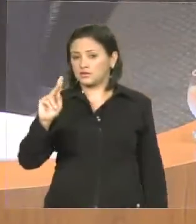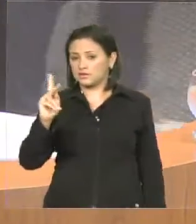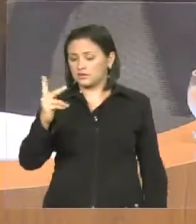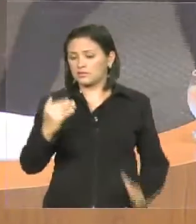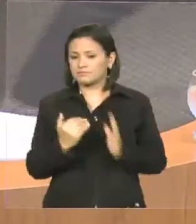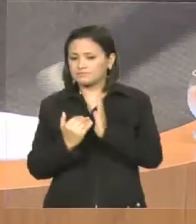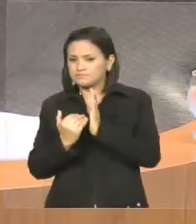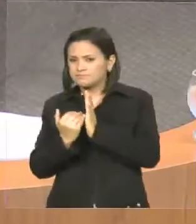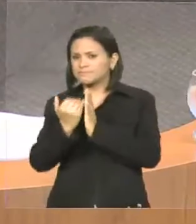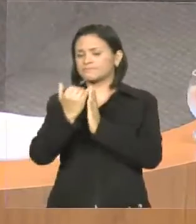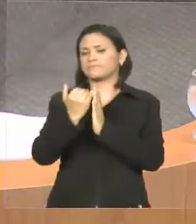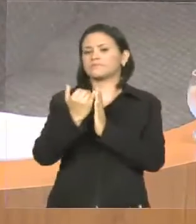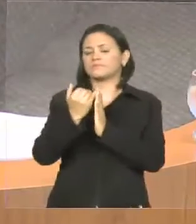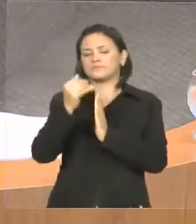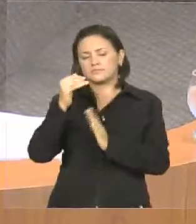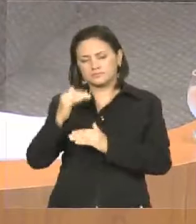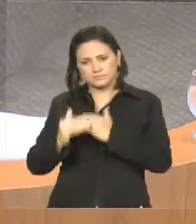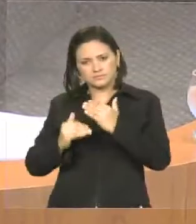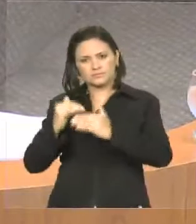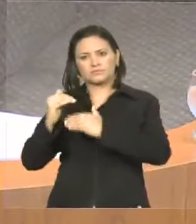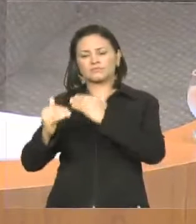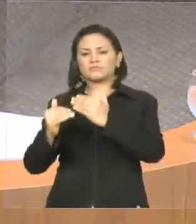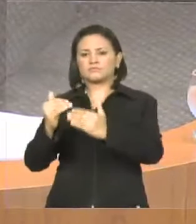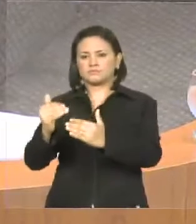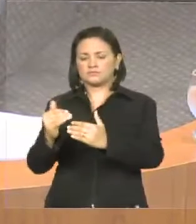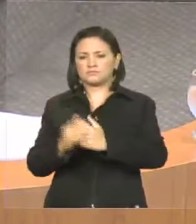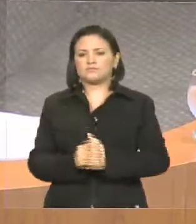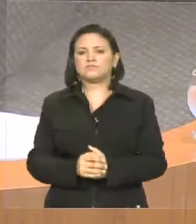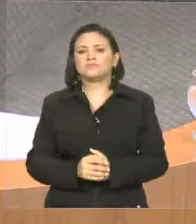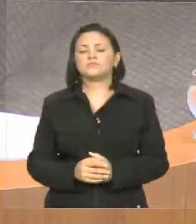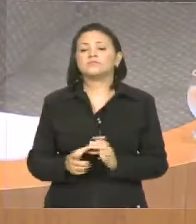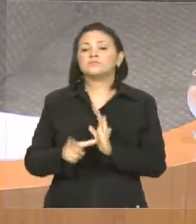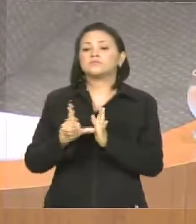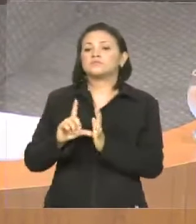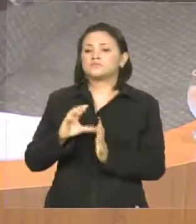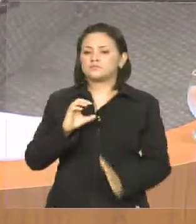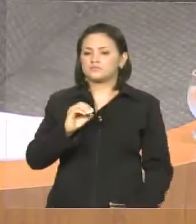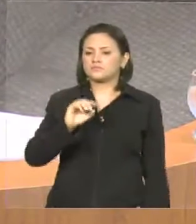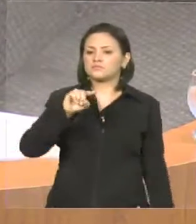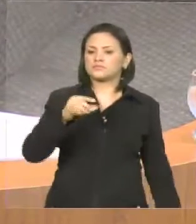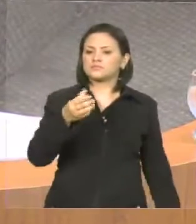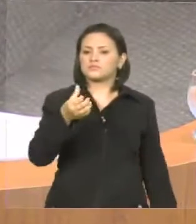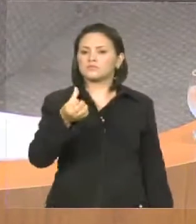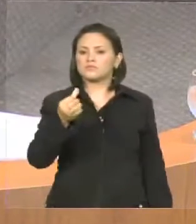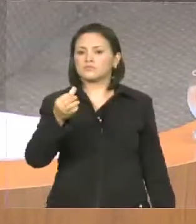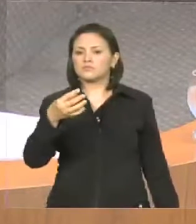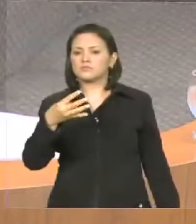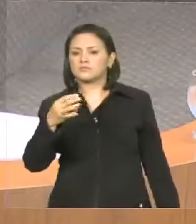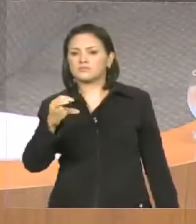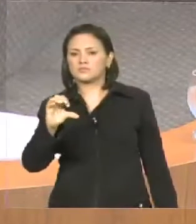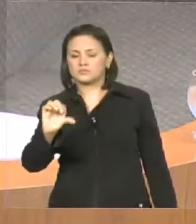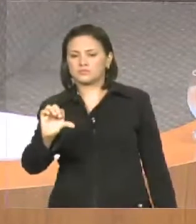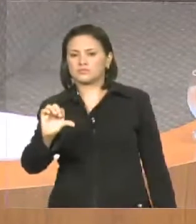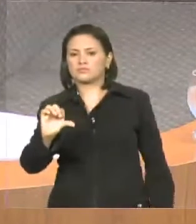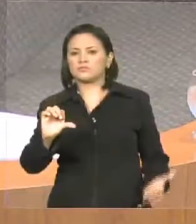cresceu substancialmente. Ele, que era de 0,649, passou para